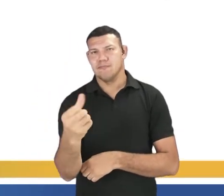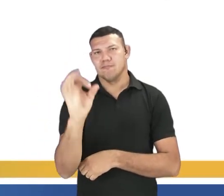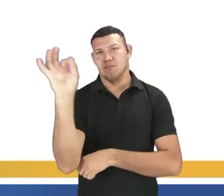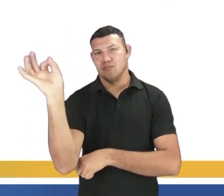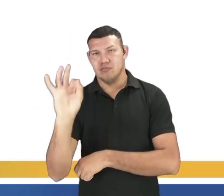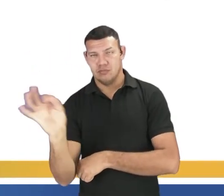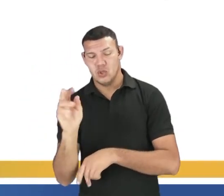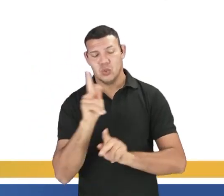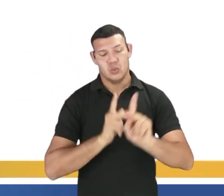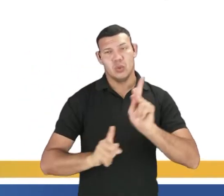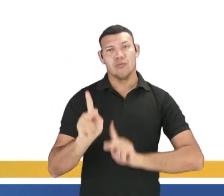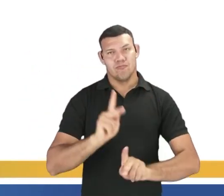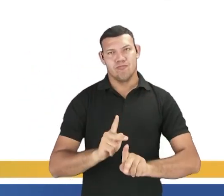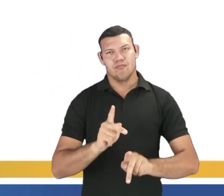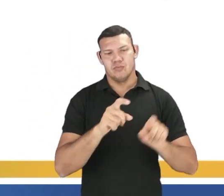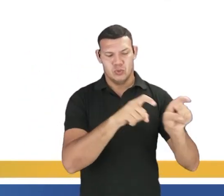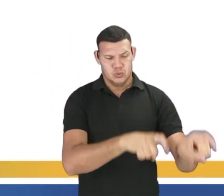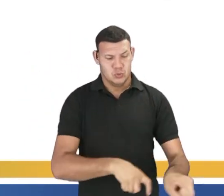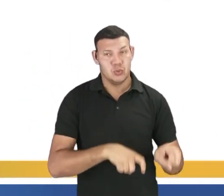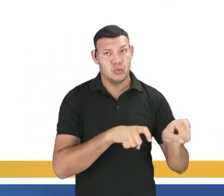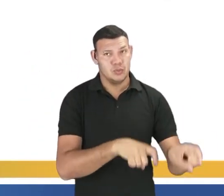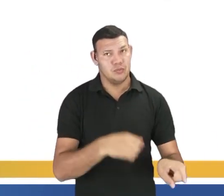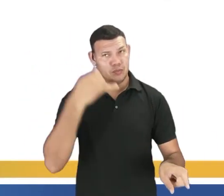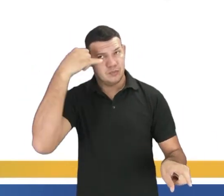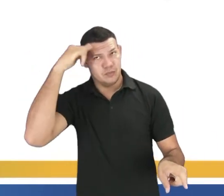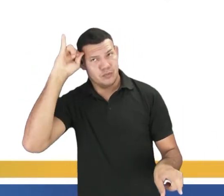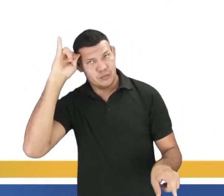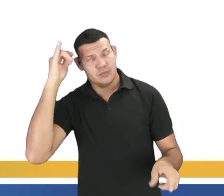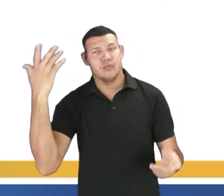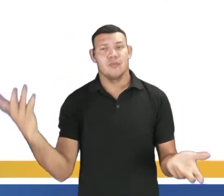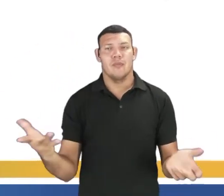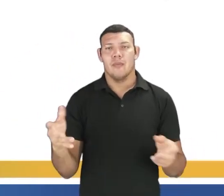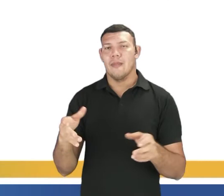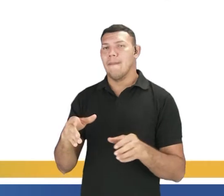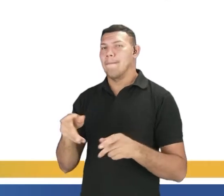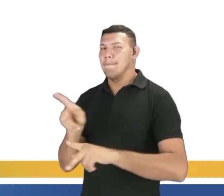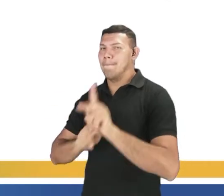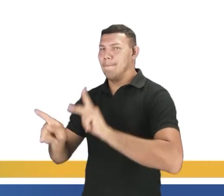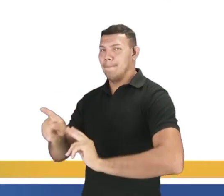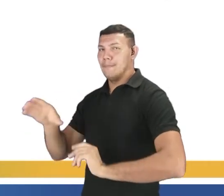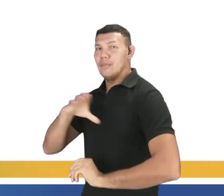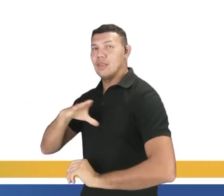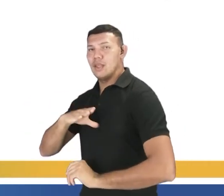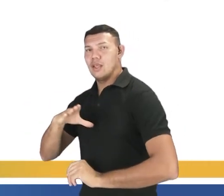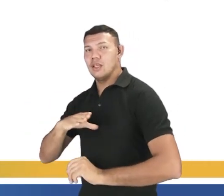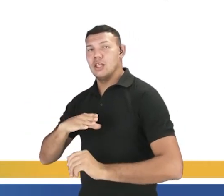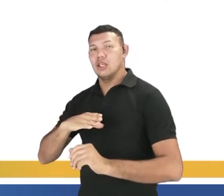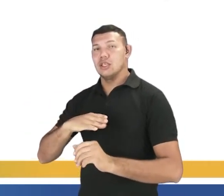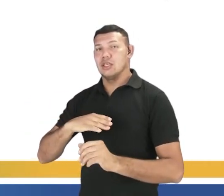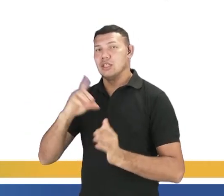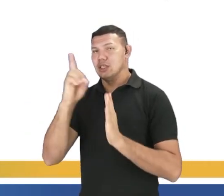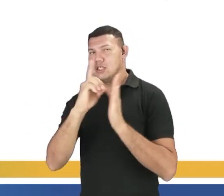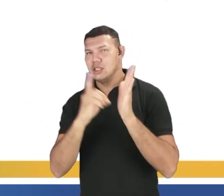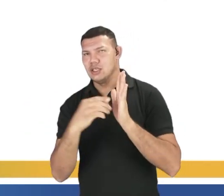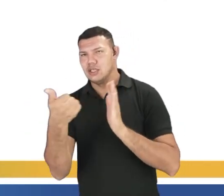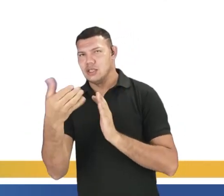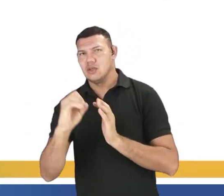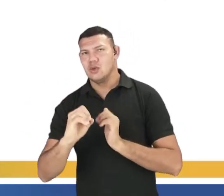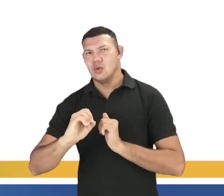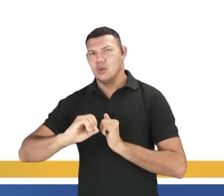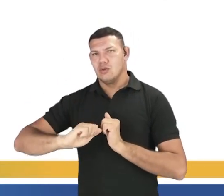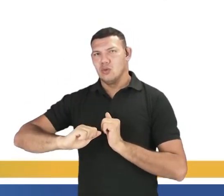15,6% da população, né, rural. Porém, a população urbana, né, desde a década de 60, só foi crescendo a quantidade